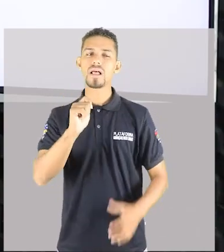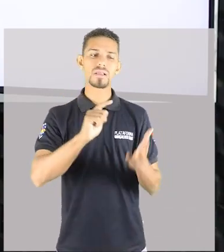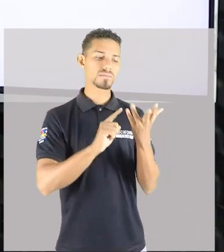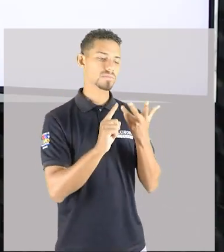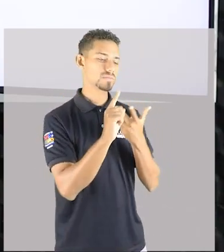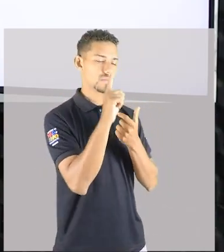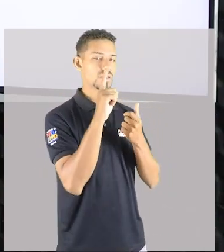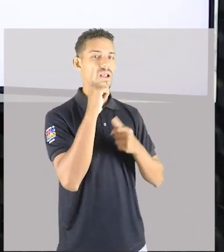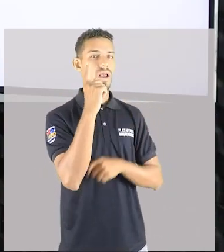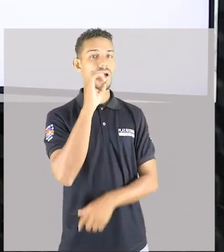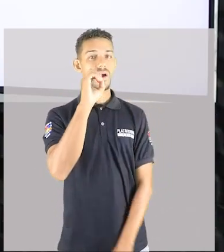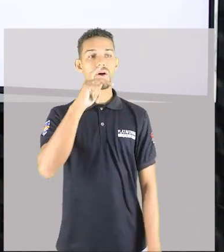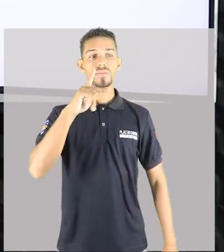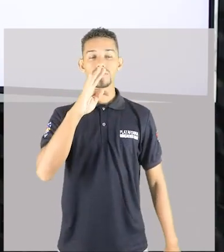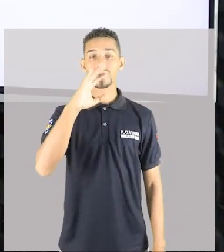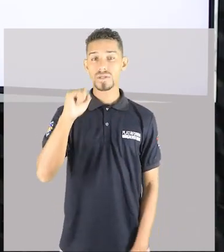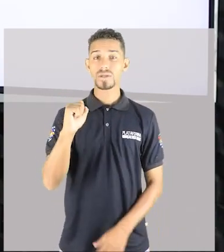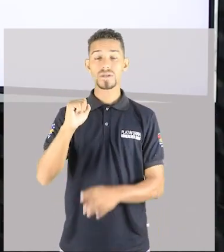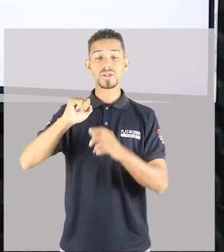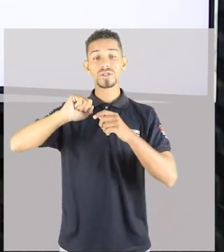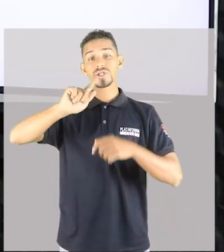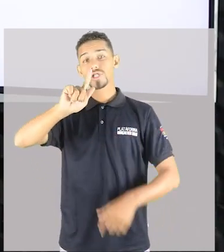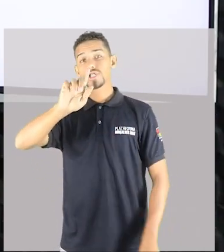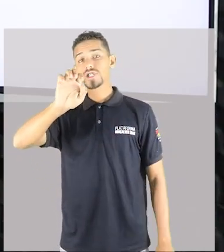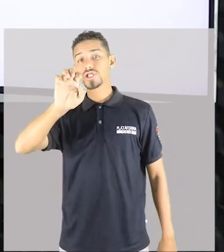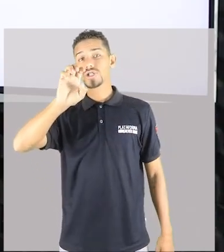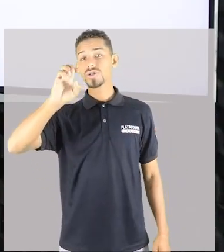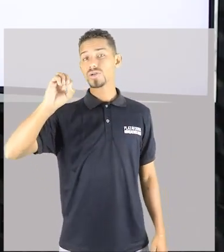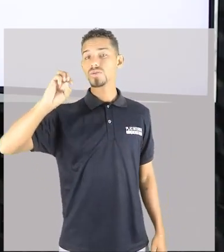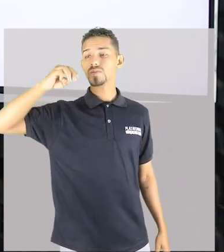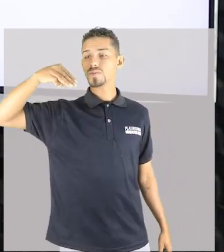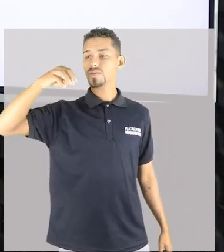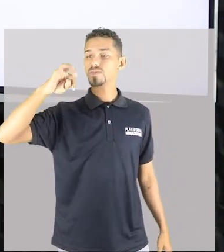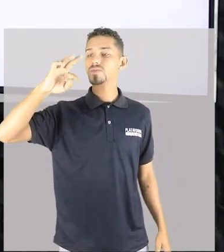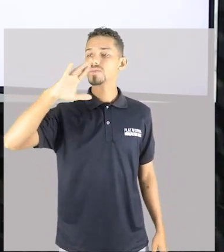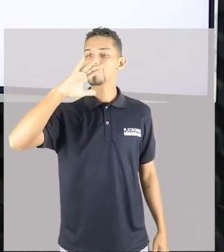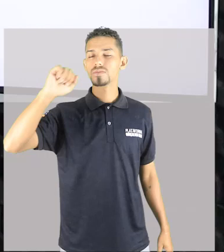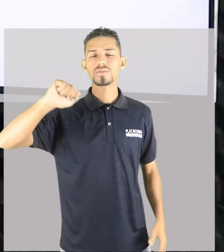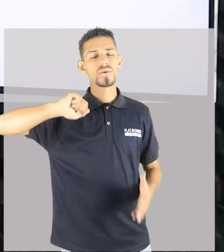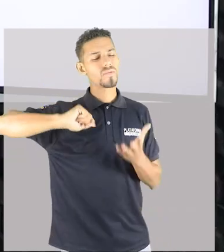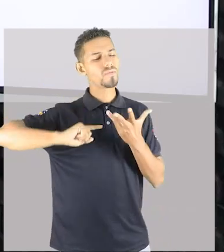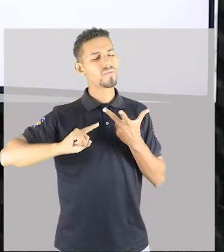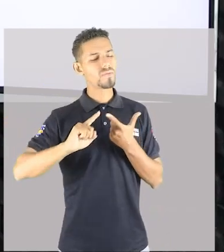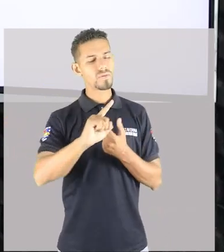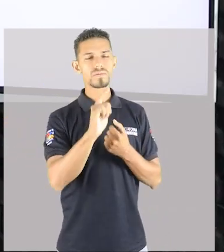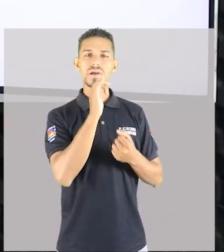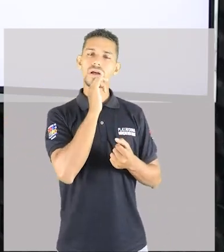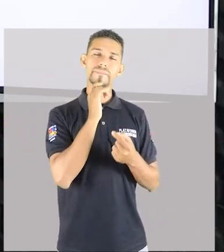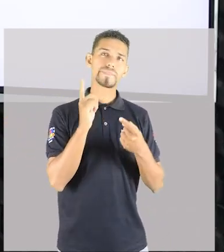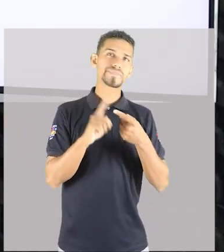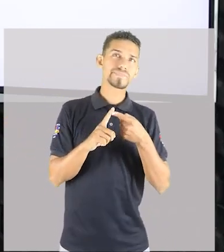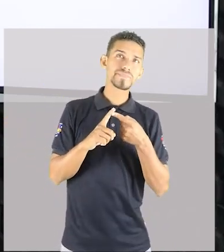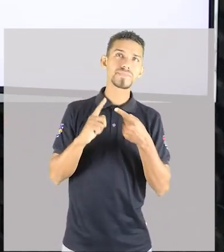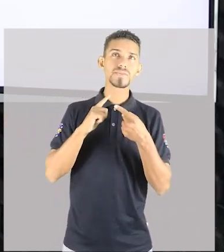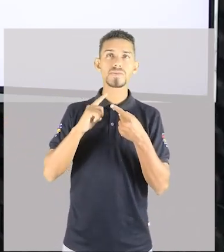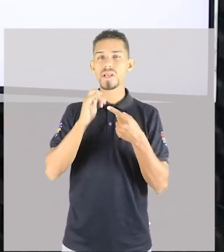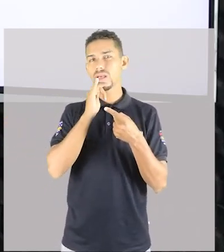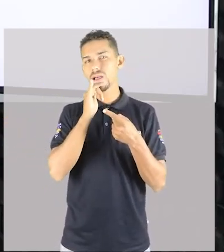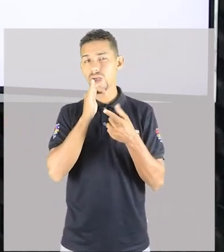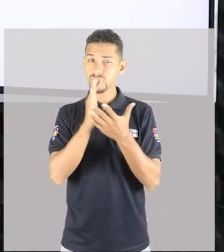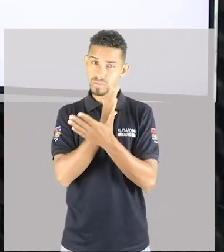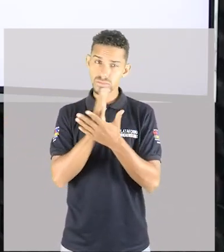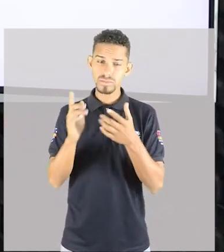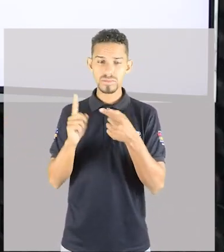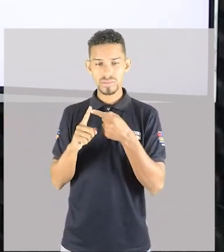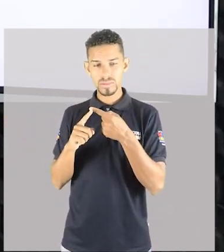óptica geométrica. Então, existem vários instrumentos ópticos. Um deles aí, você tem alguns